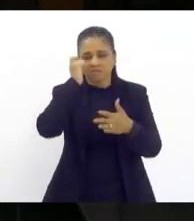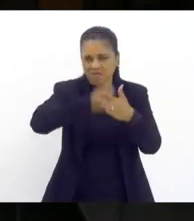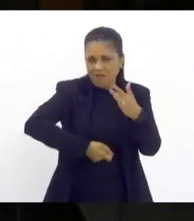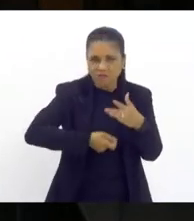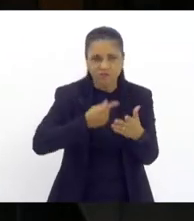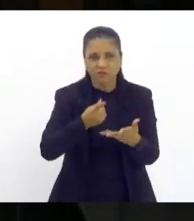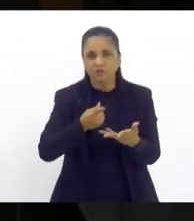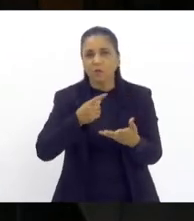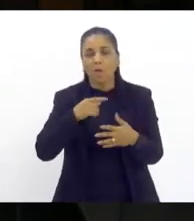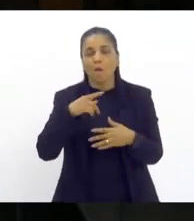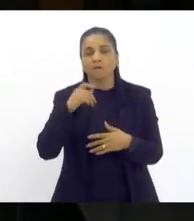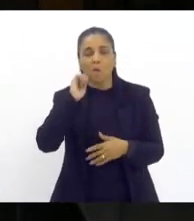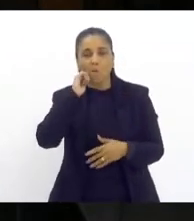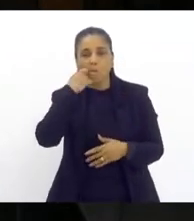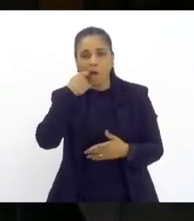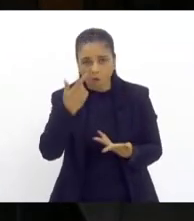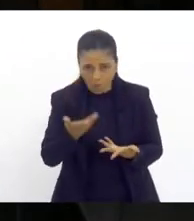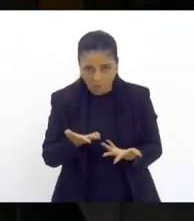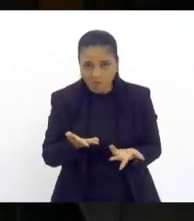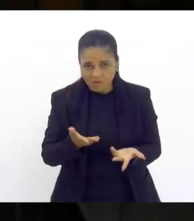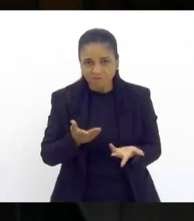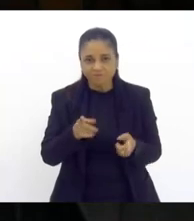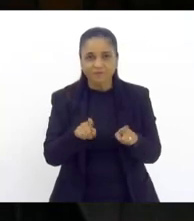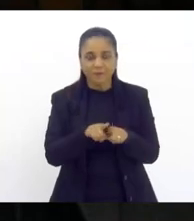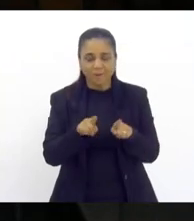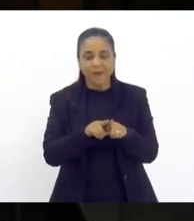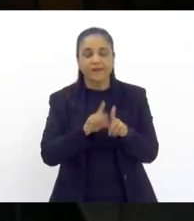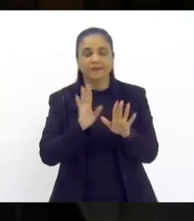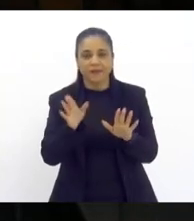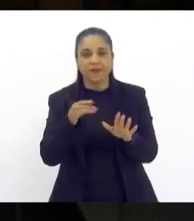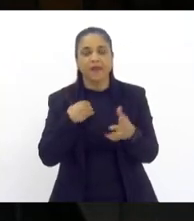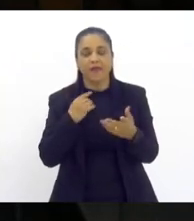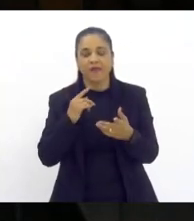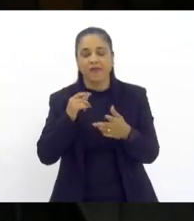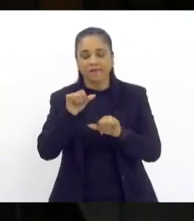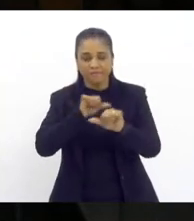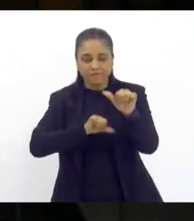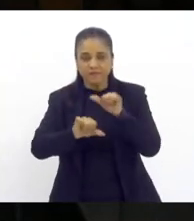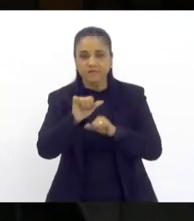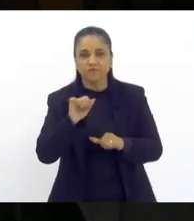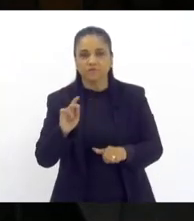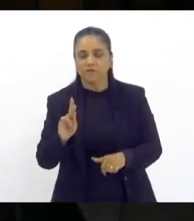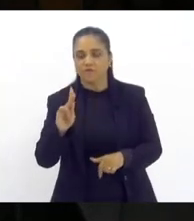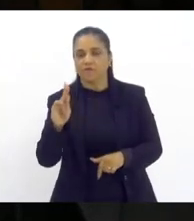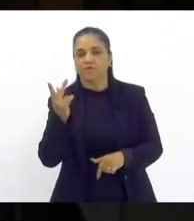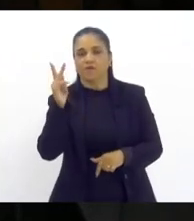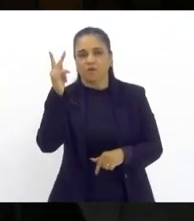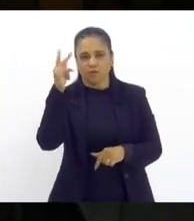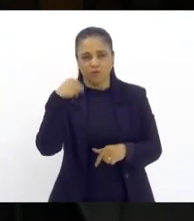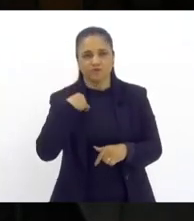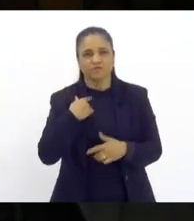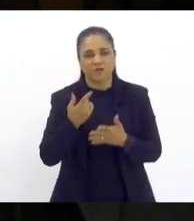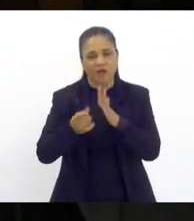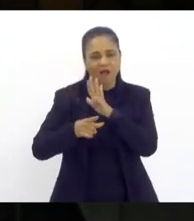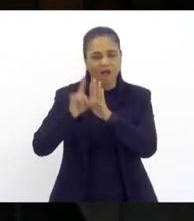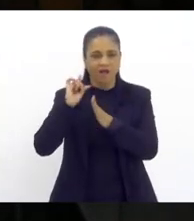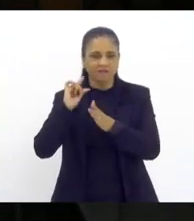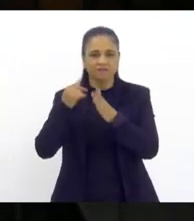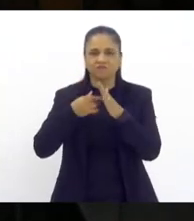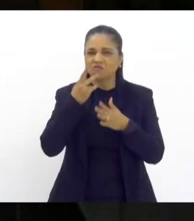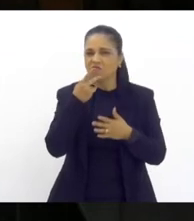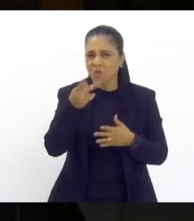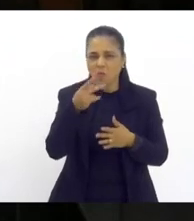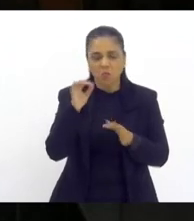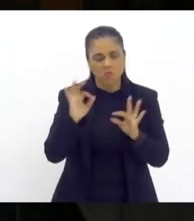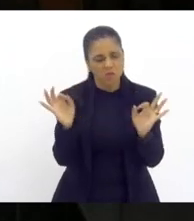também, enfim, a gente já esperava isso, mas é só para ver as inversões de valores, né? Que falaram que eles não vão fazer nada disso, então está a prova aí para quem